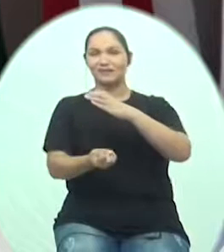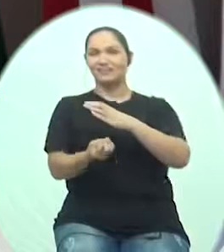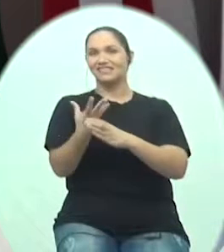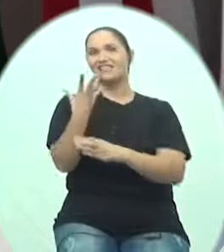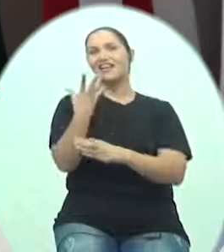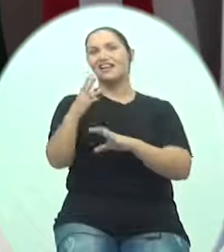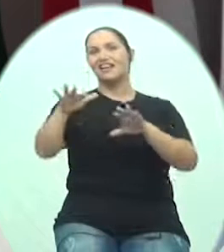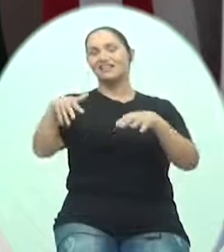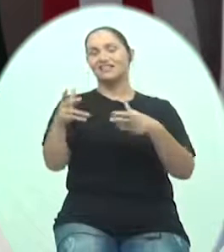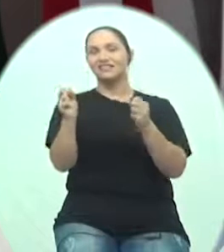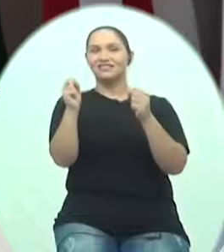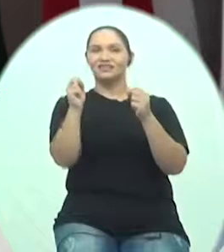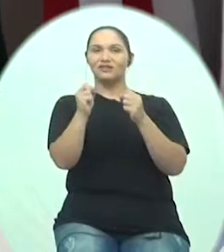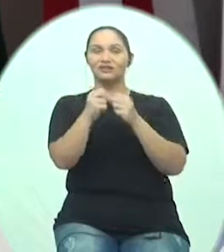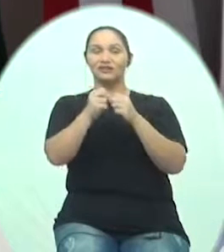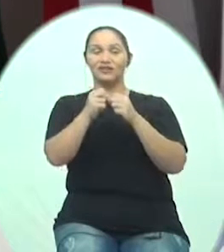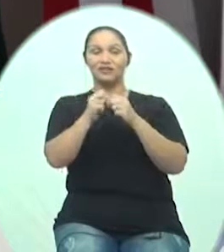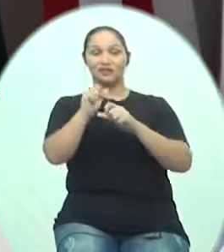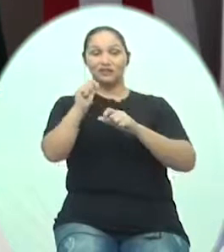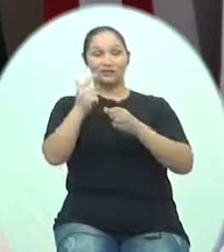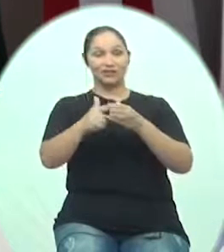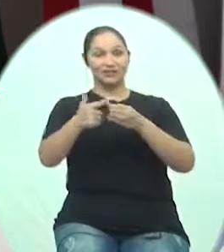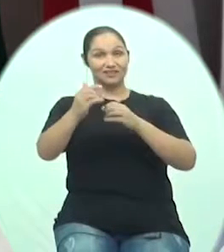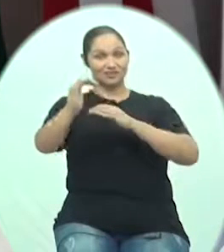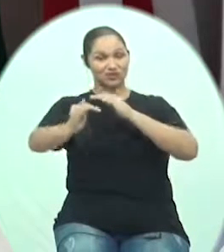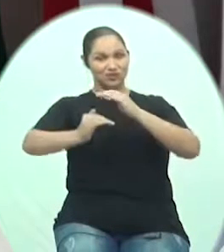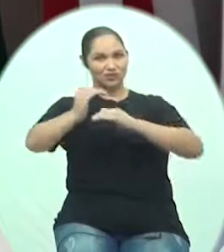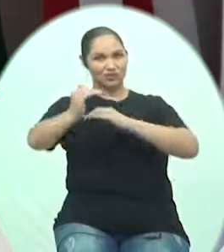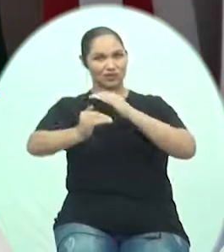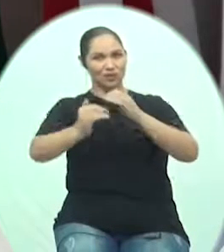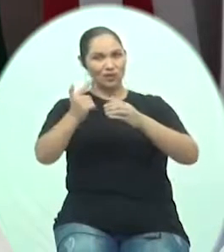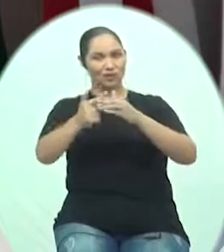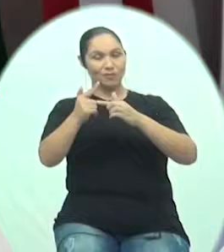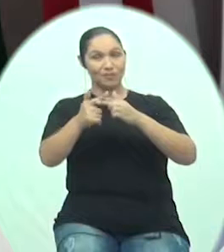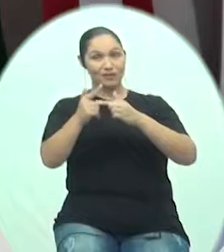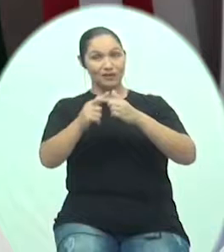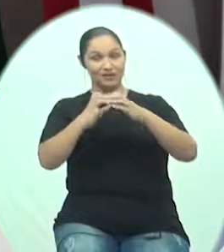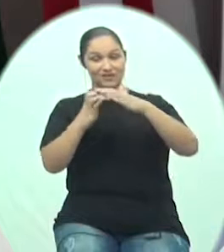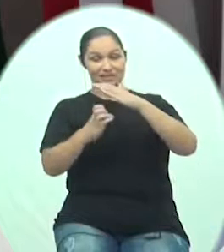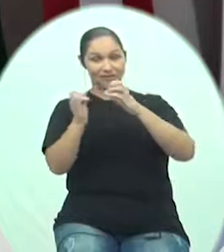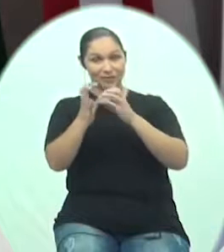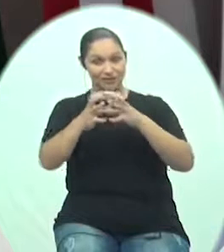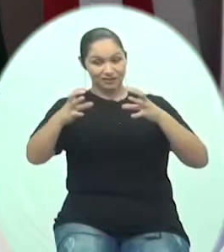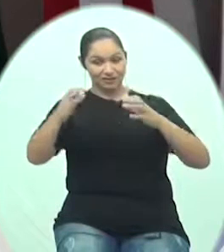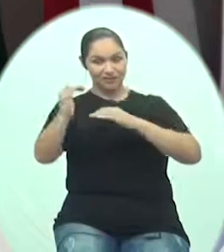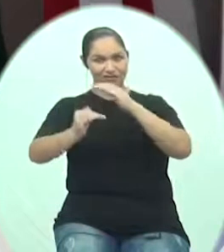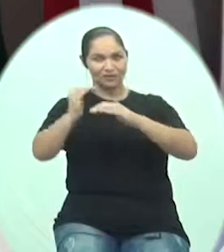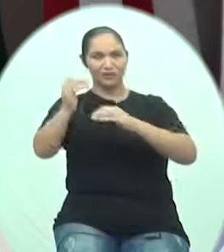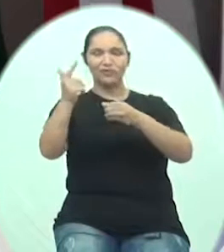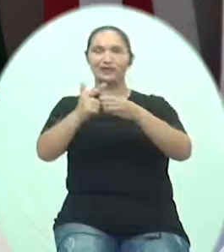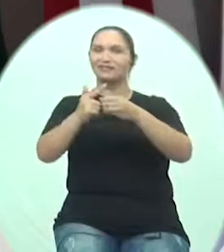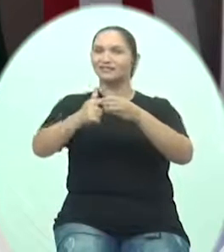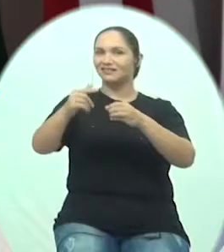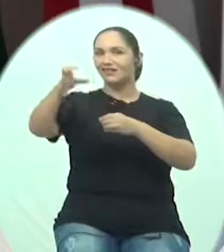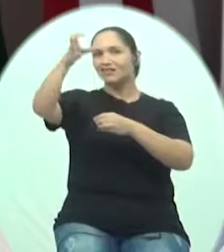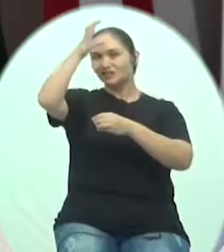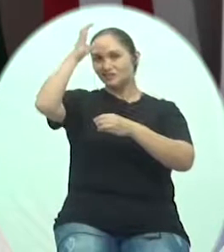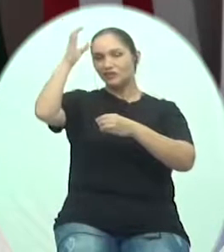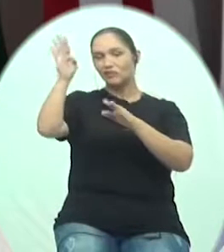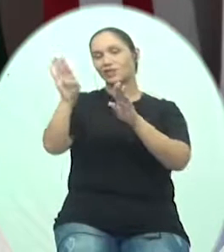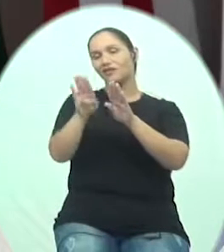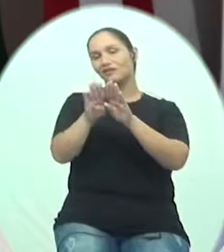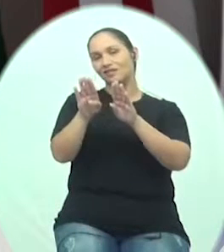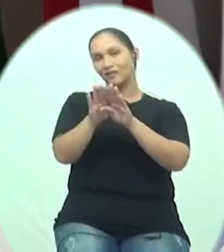seus Empreendimentos estabelecidos E que venham crescer e que venham eh não só se igualar ao ja